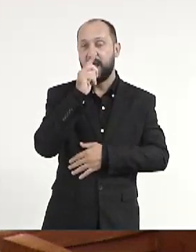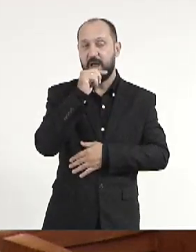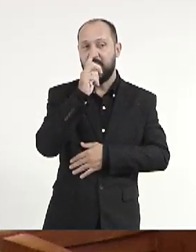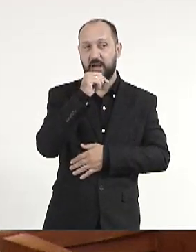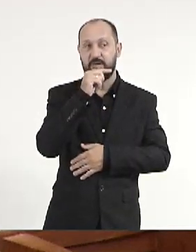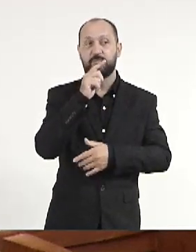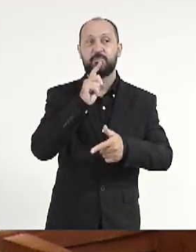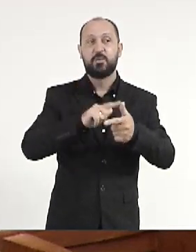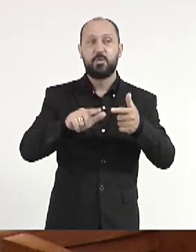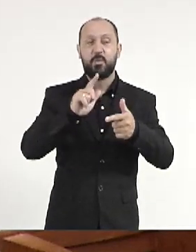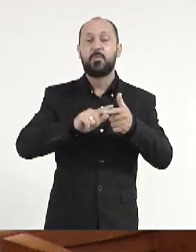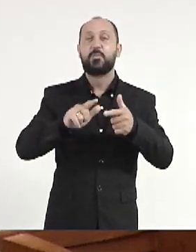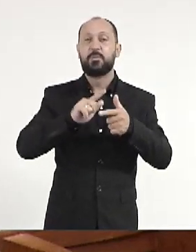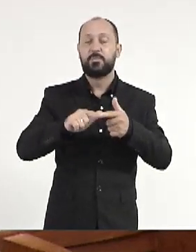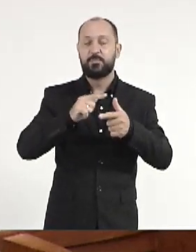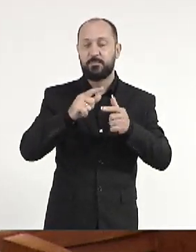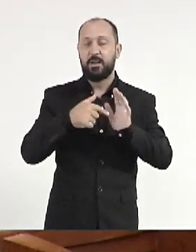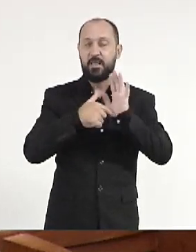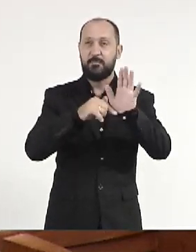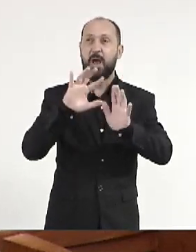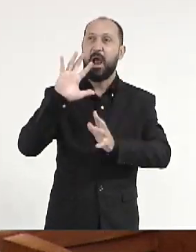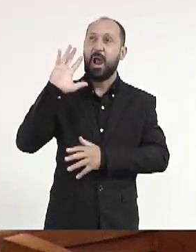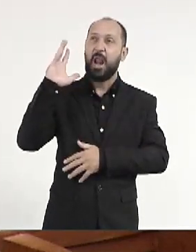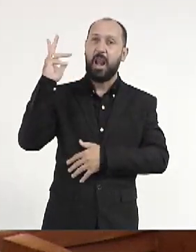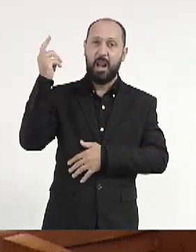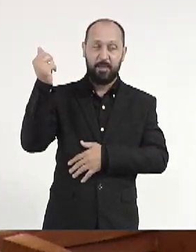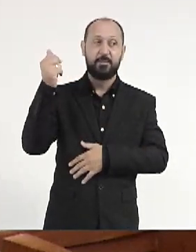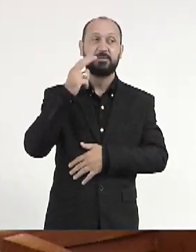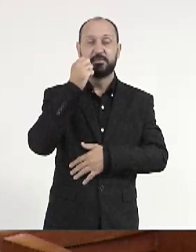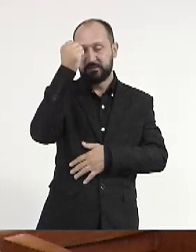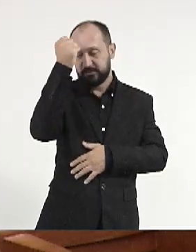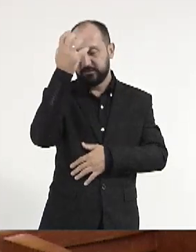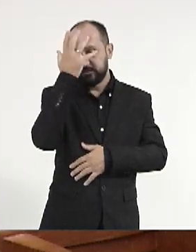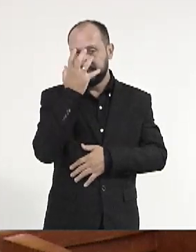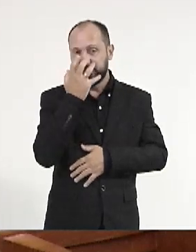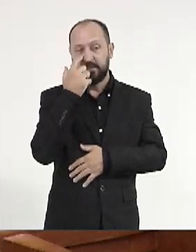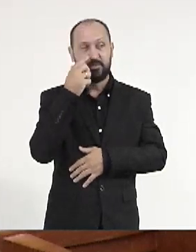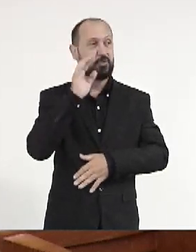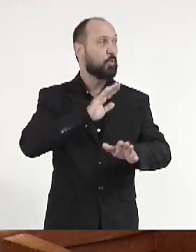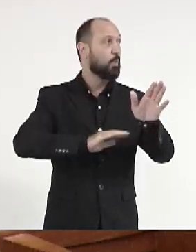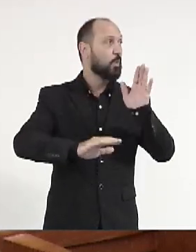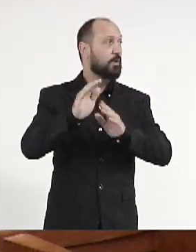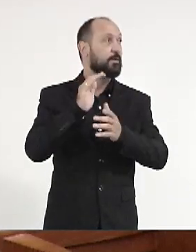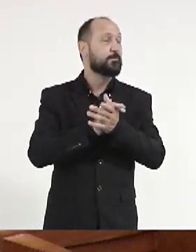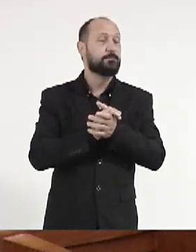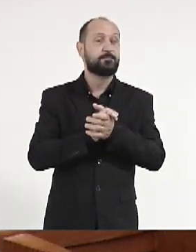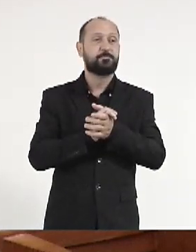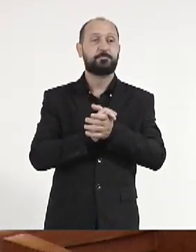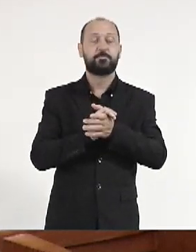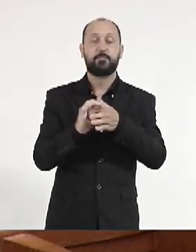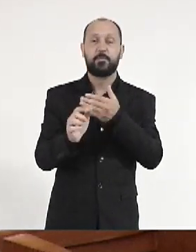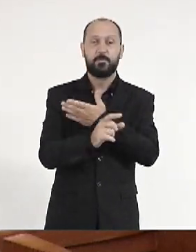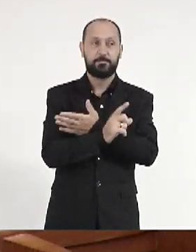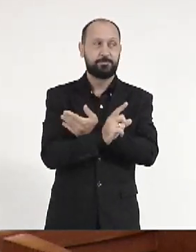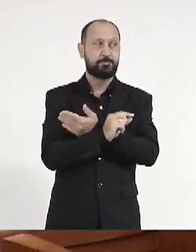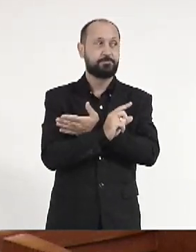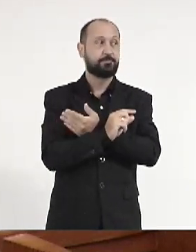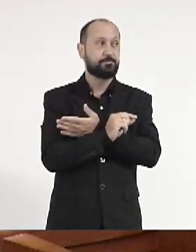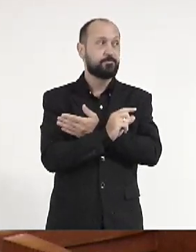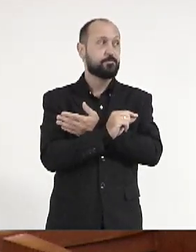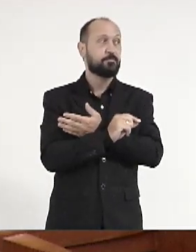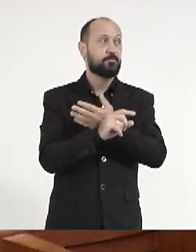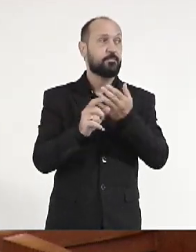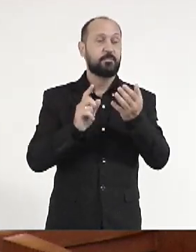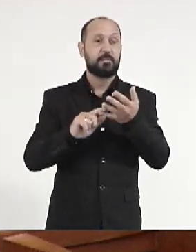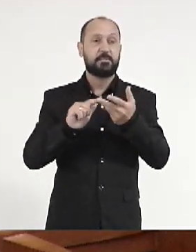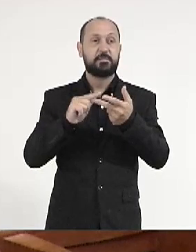uma crise climática que se apresenta no país e que a gente precisa ter um cuidado. O Pantanal é formado por